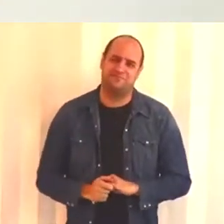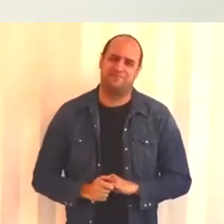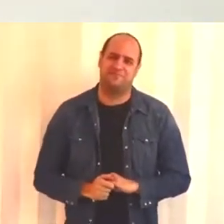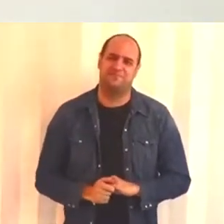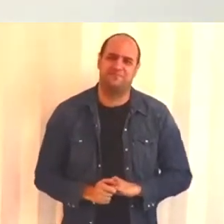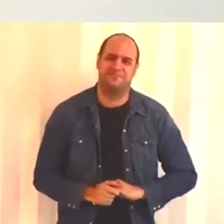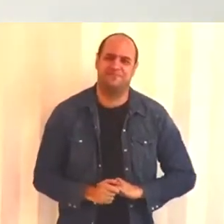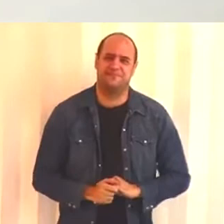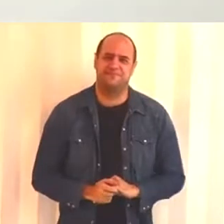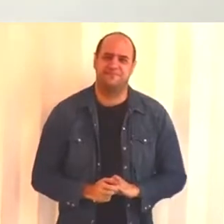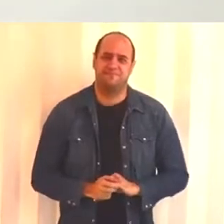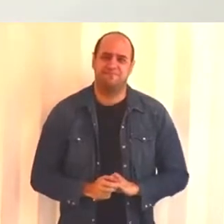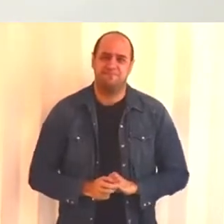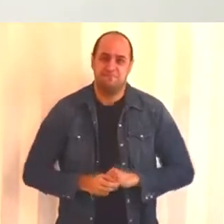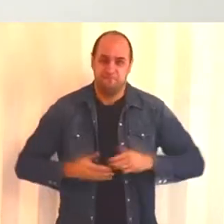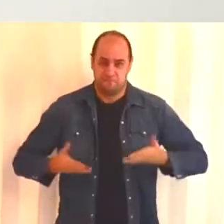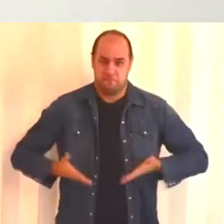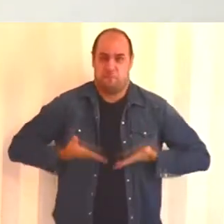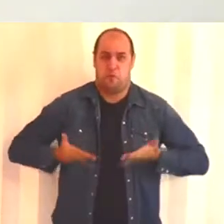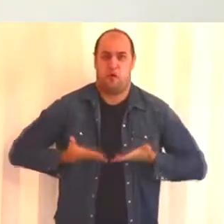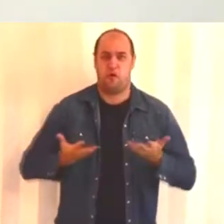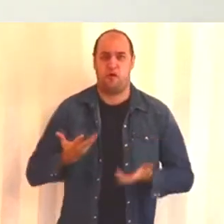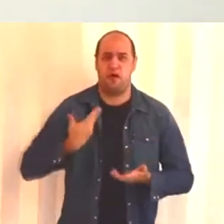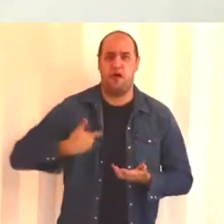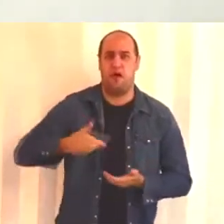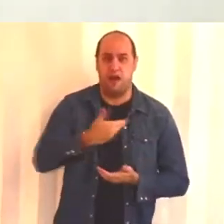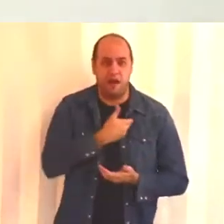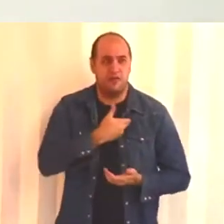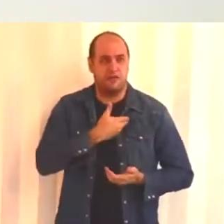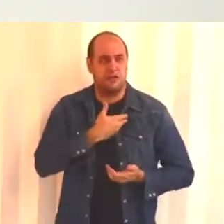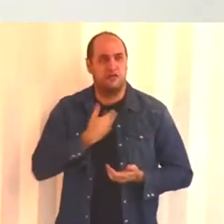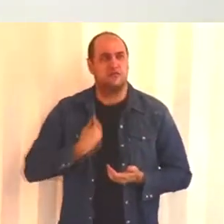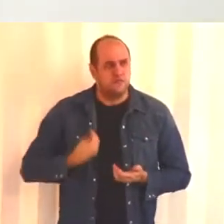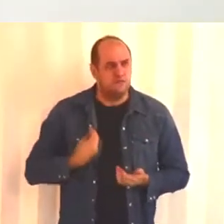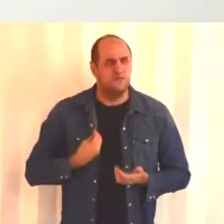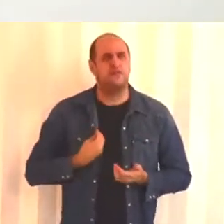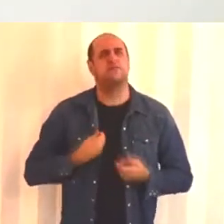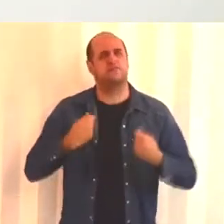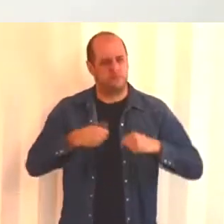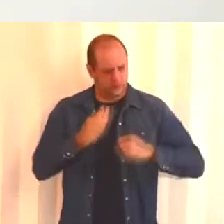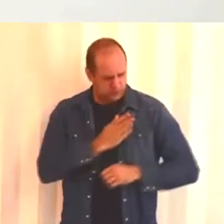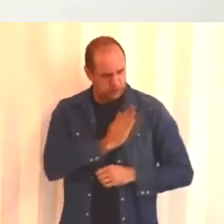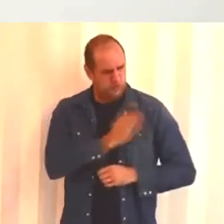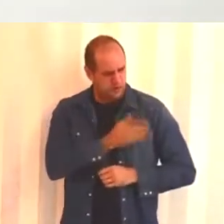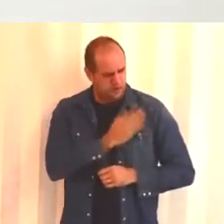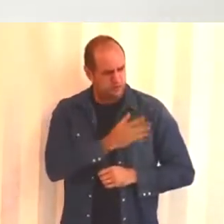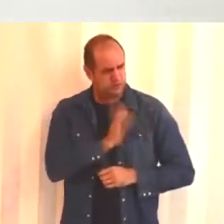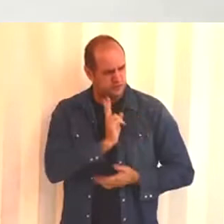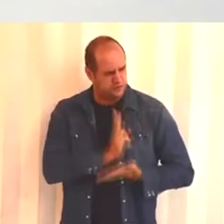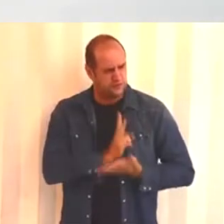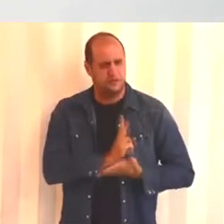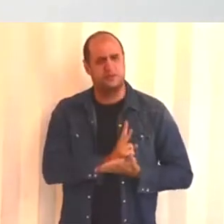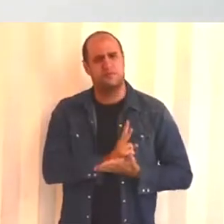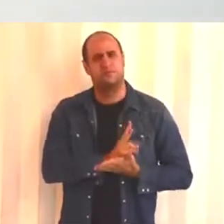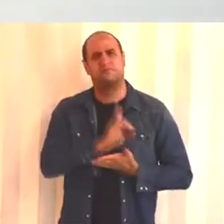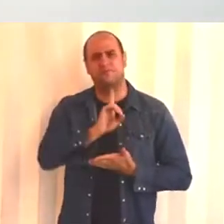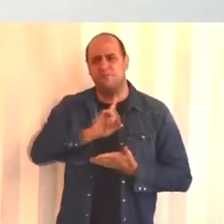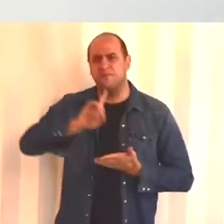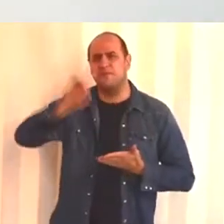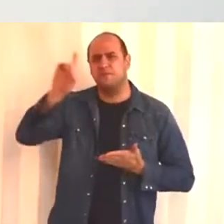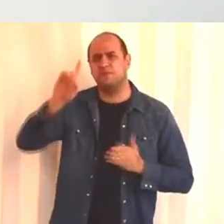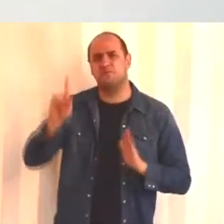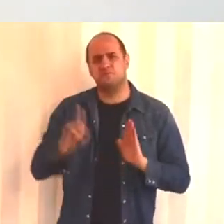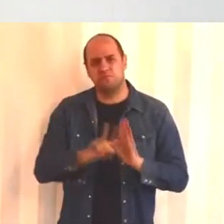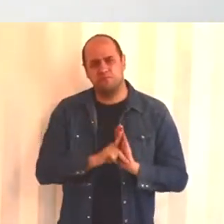A maior motivação que eu e você temos, e devemos guardar isso bem vivo no nosso coração, é o nosso